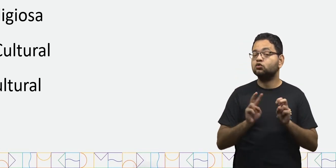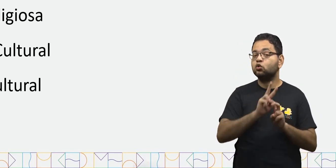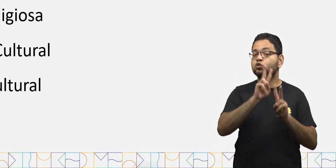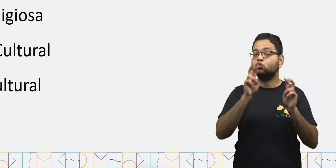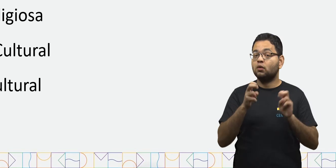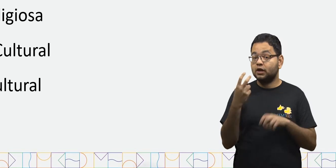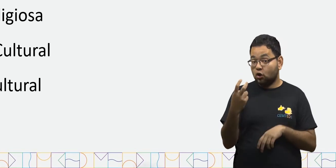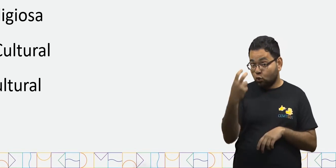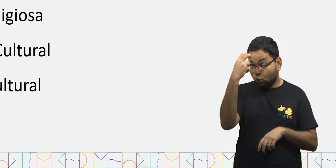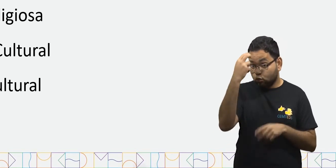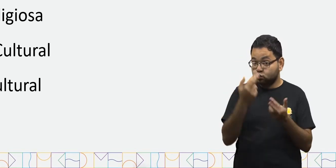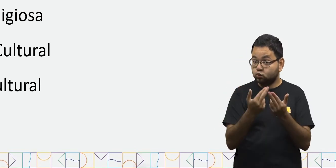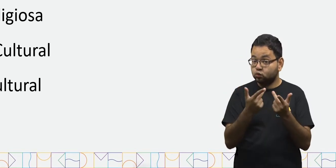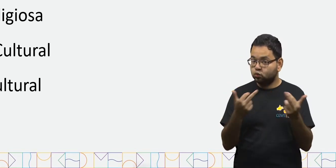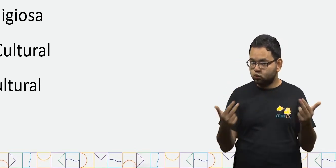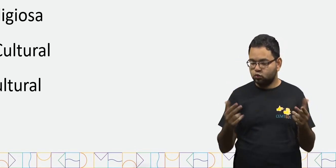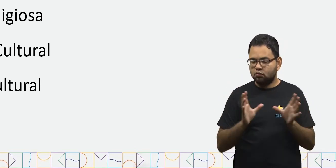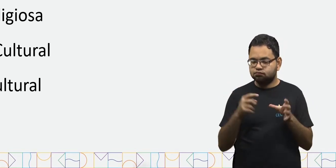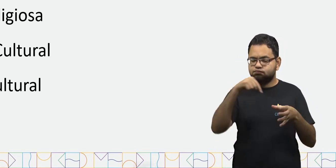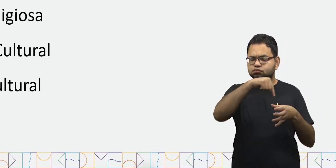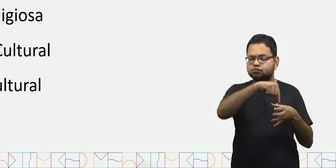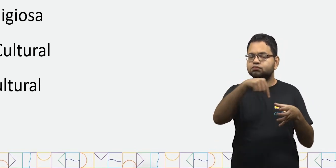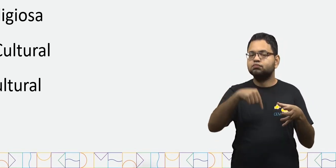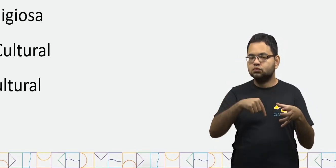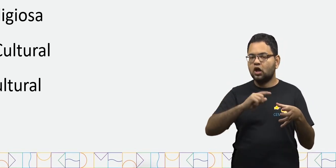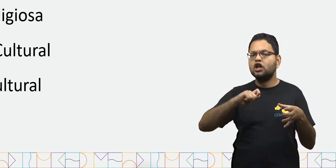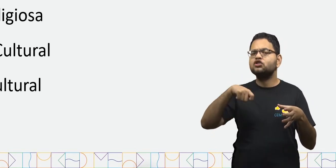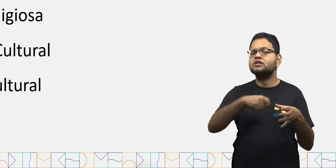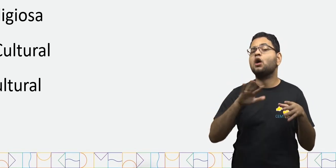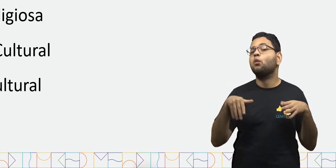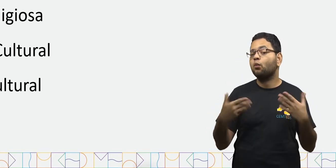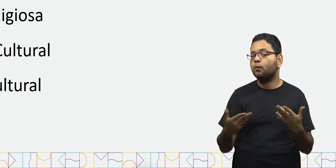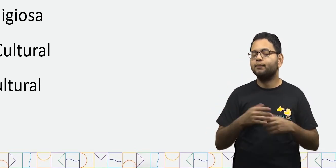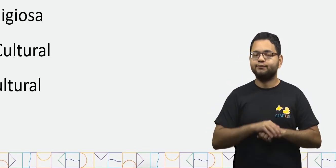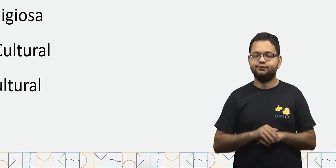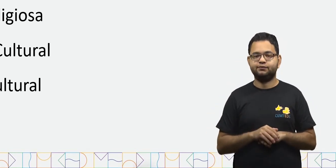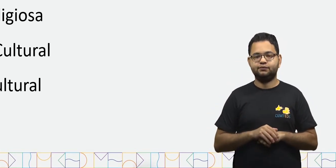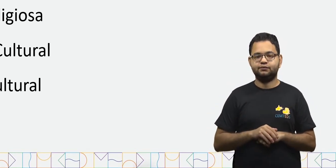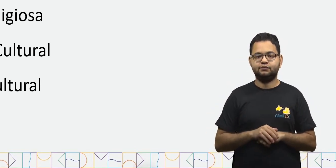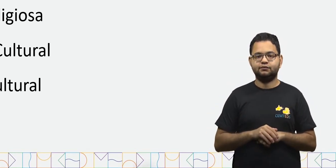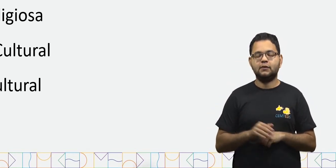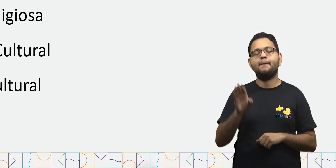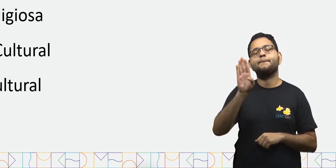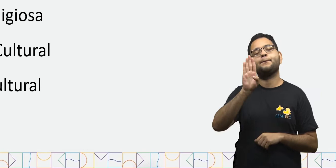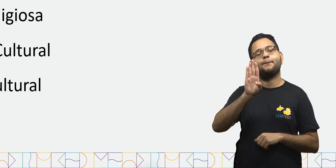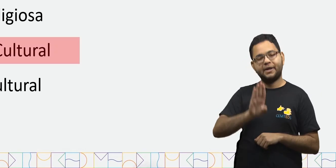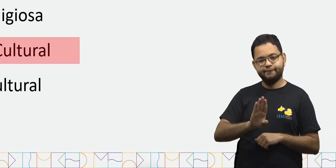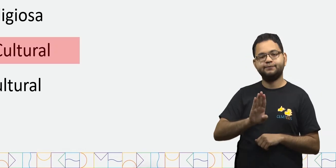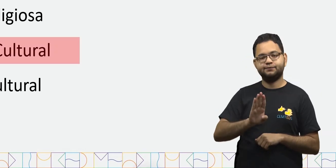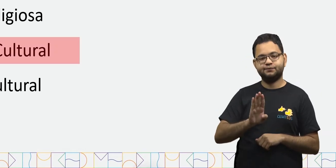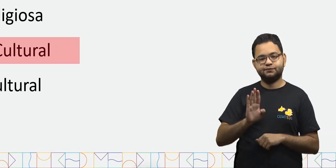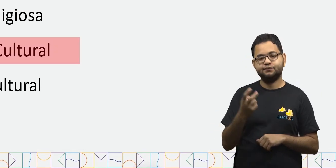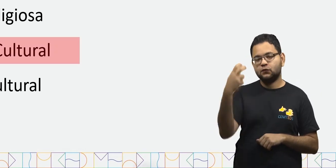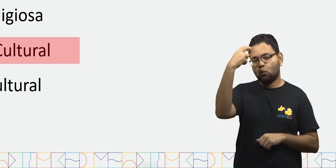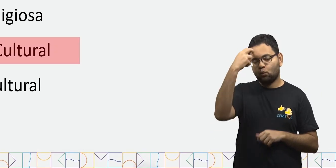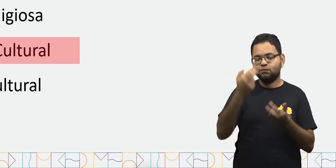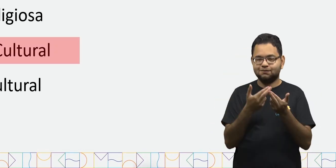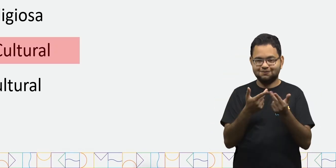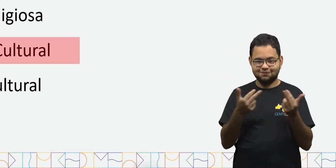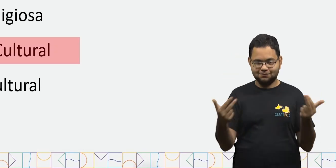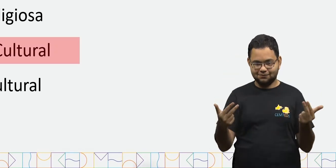sobre o conjunto de diferentes culturas. Qual será a resposta? A resposta certa é a letra